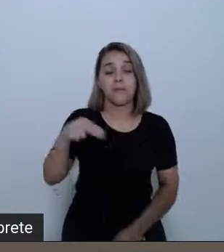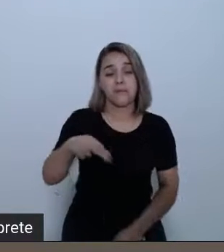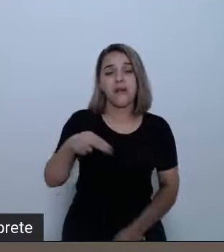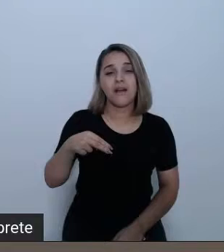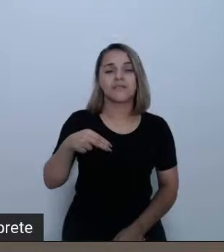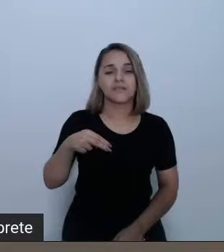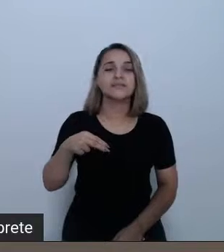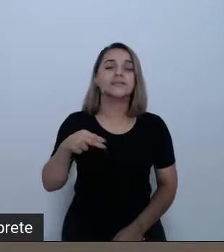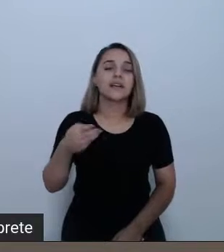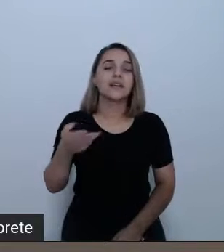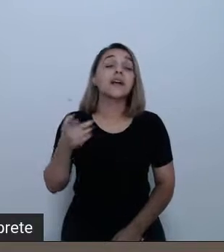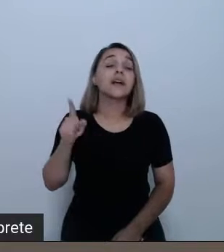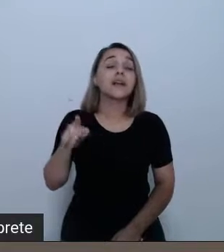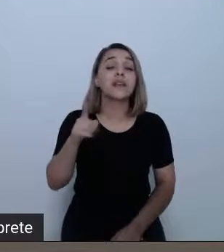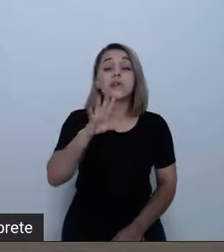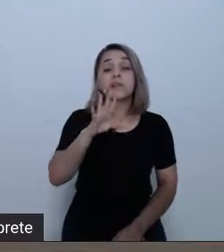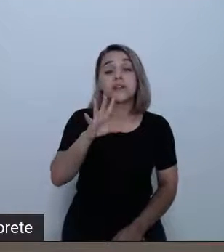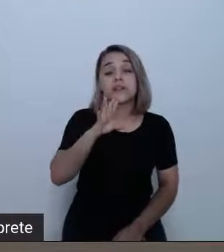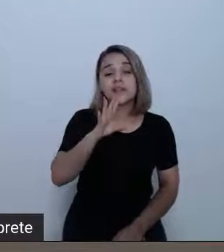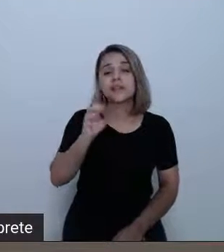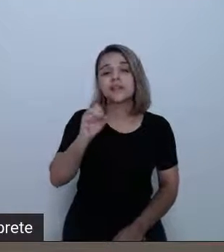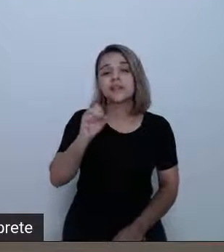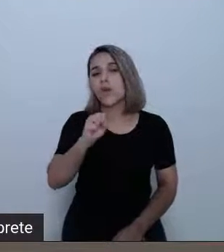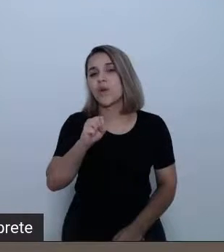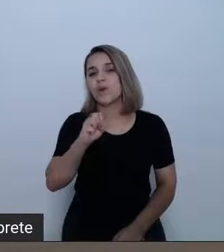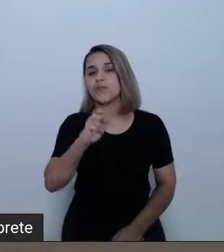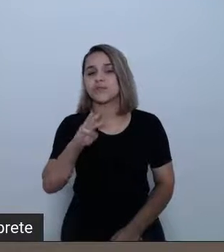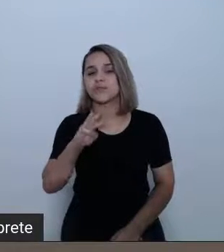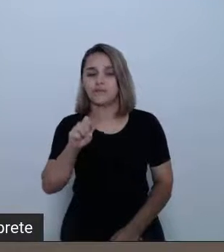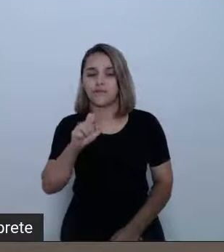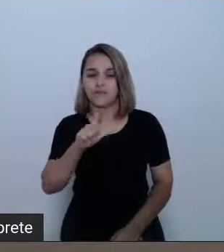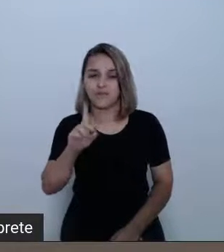nessa conferência de 43. Então,